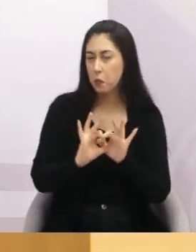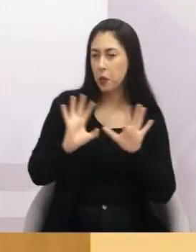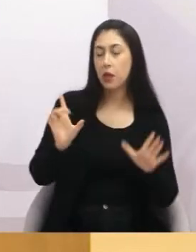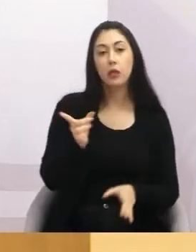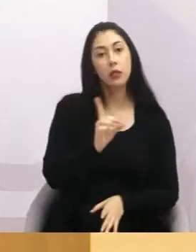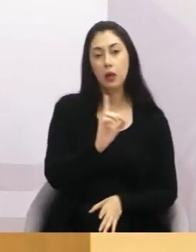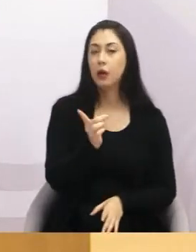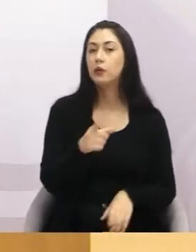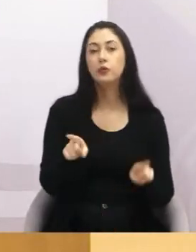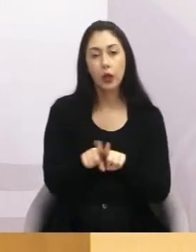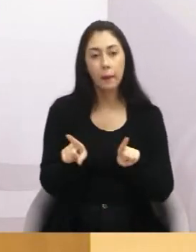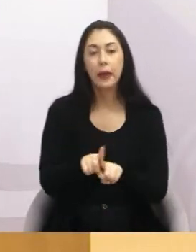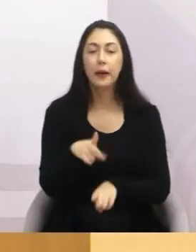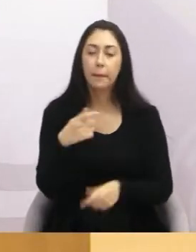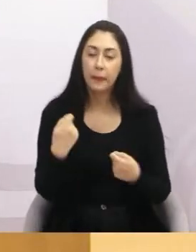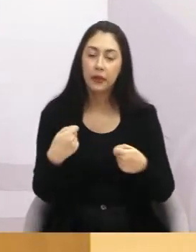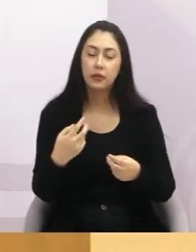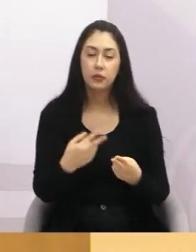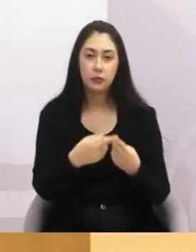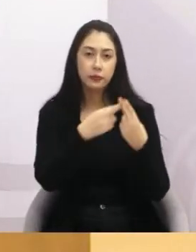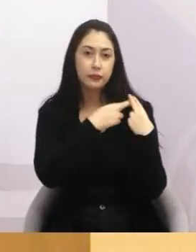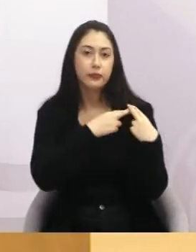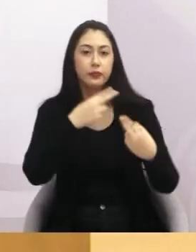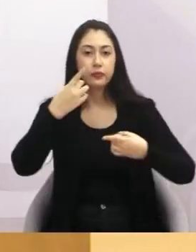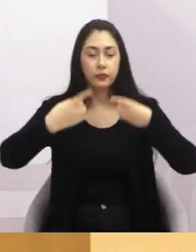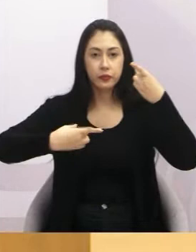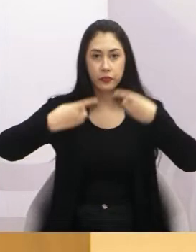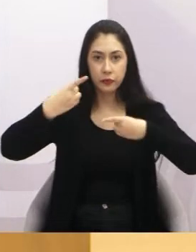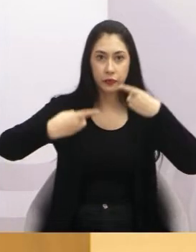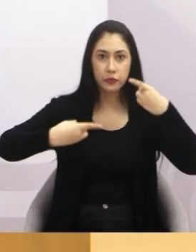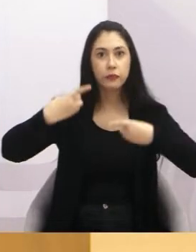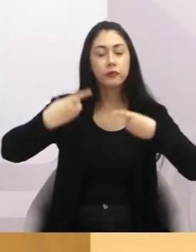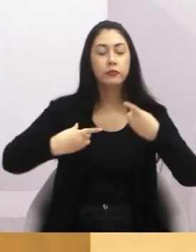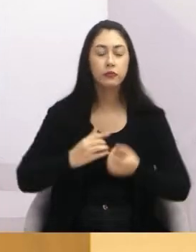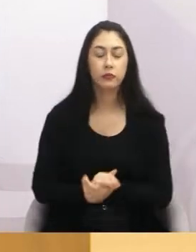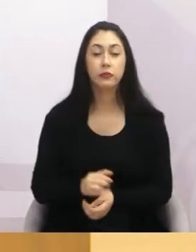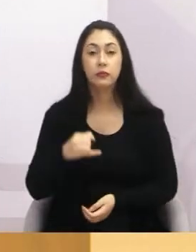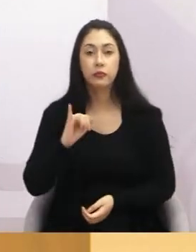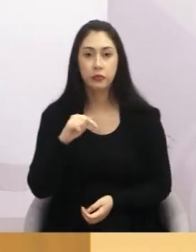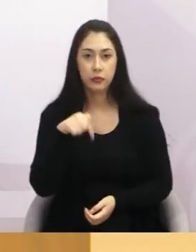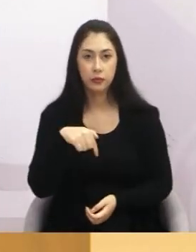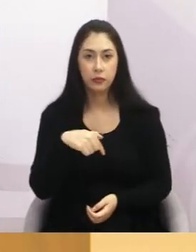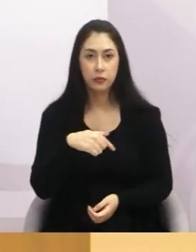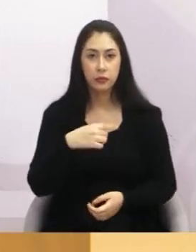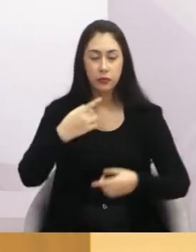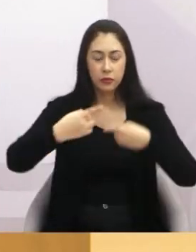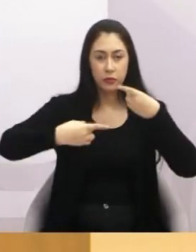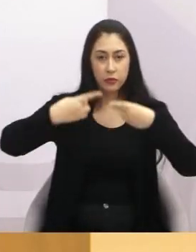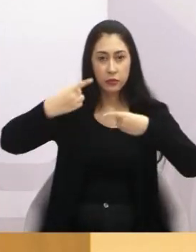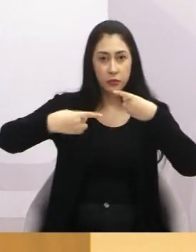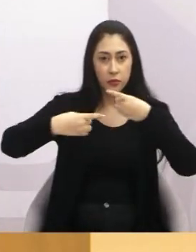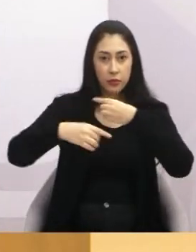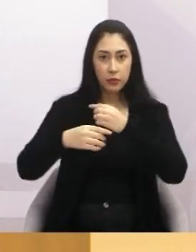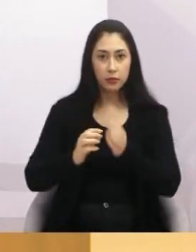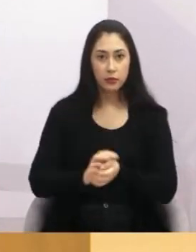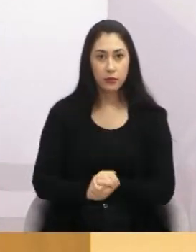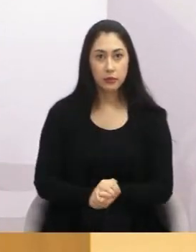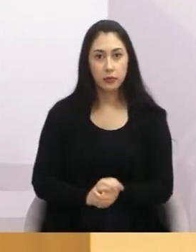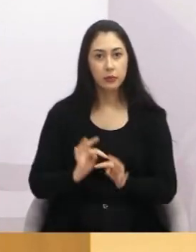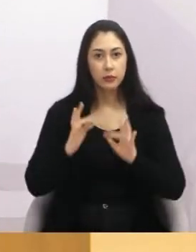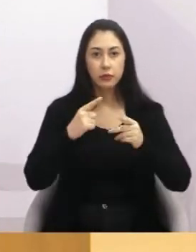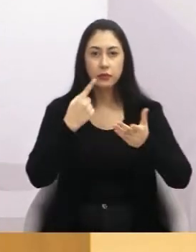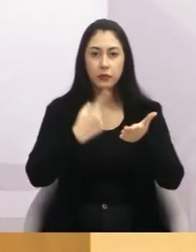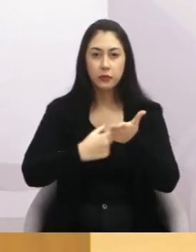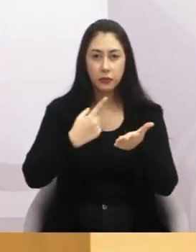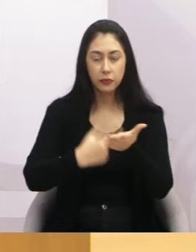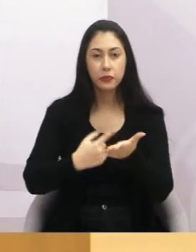dizer que se as autoridades políticas do nosso país estivessem suficientemente comprometidas em